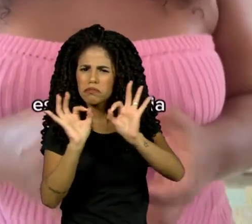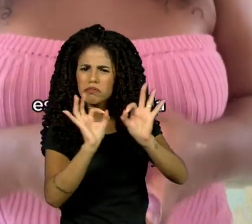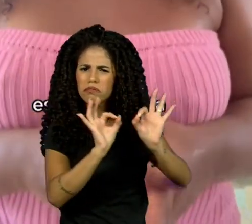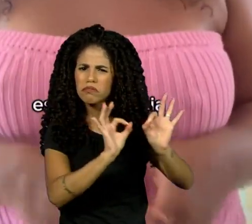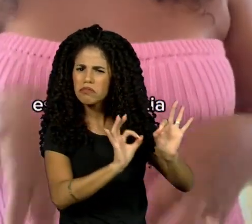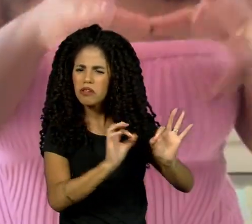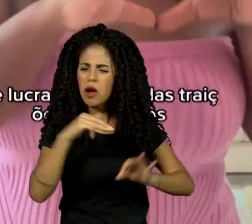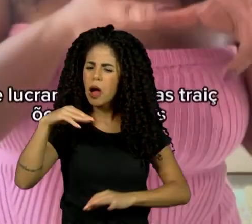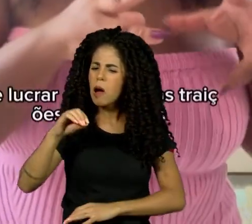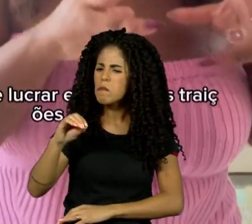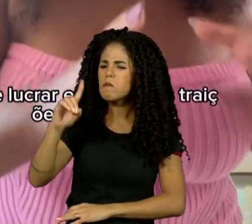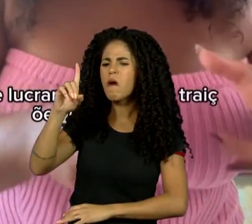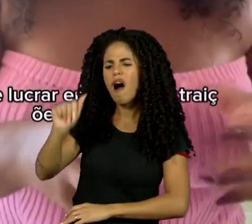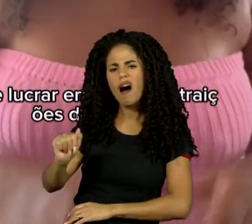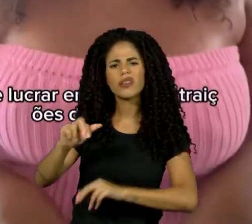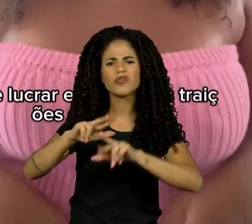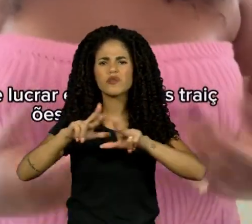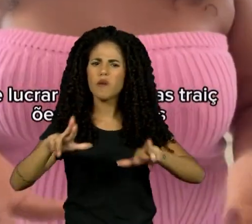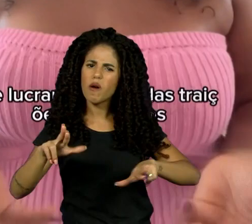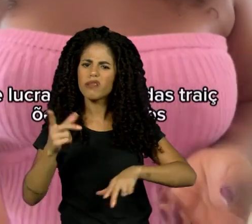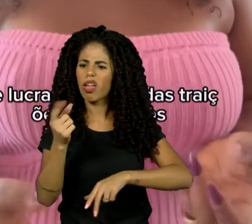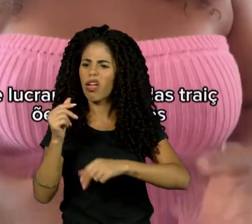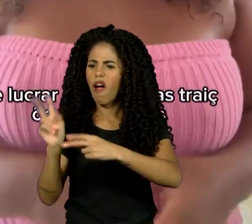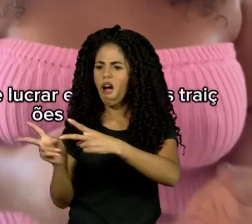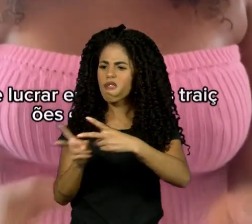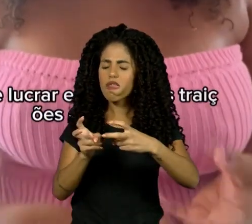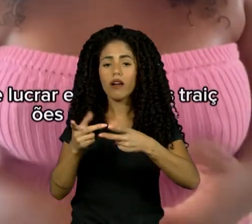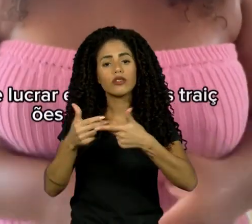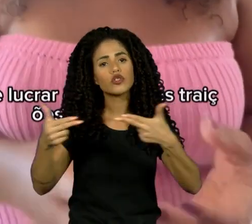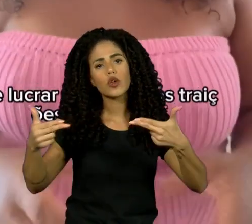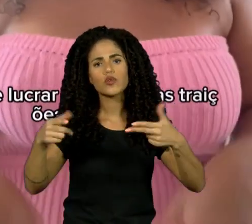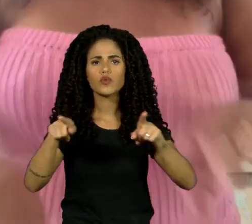essa tendência de lucrar em cima das